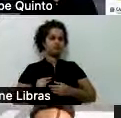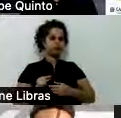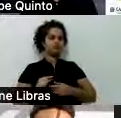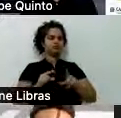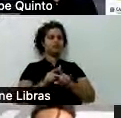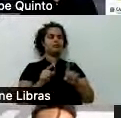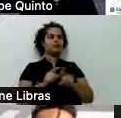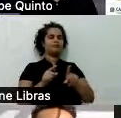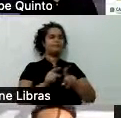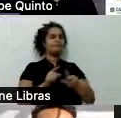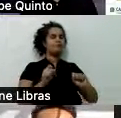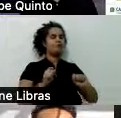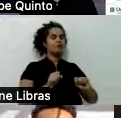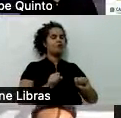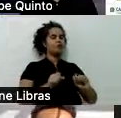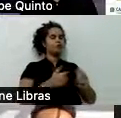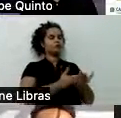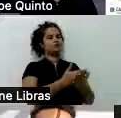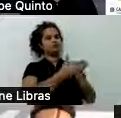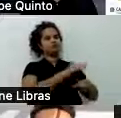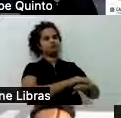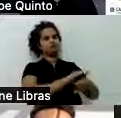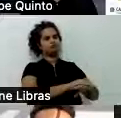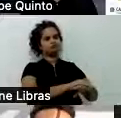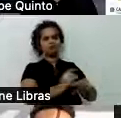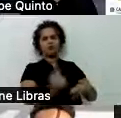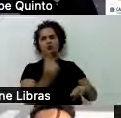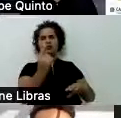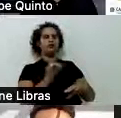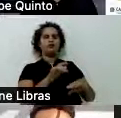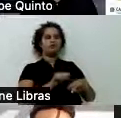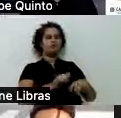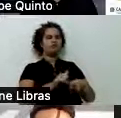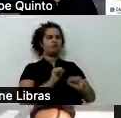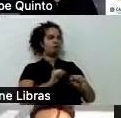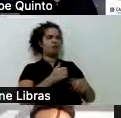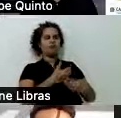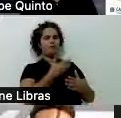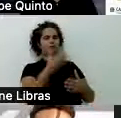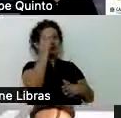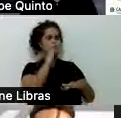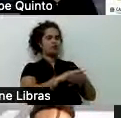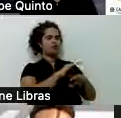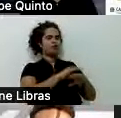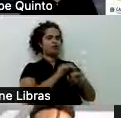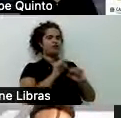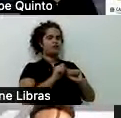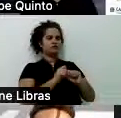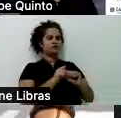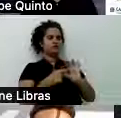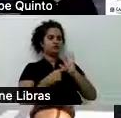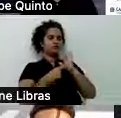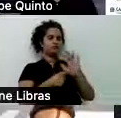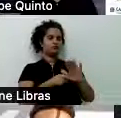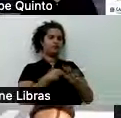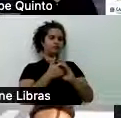porque ela pode ser iniciada por qualquer pessoa. Então, a partir dessa primeira sessão, que a gente apresenta essas